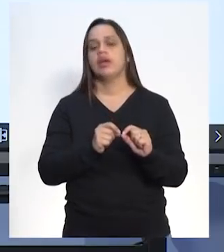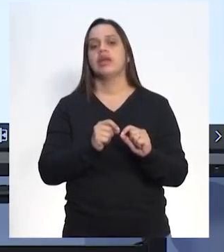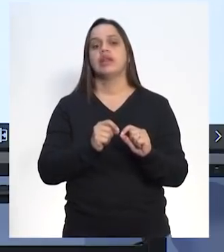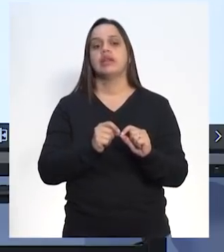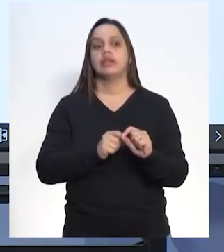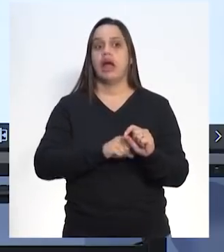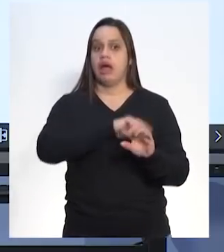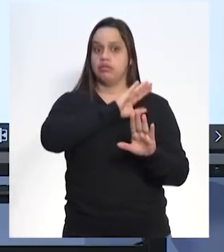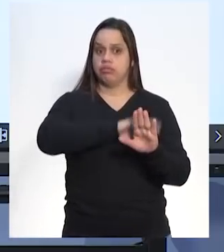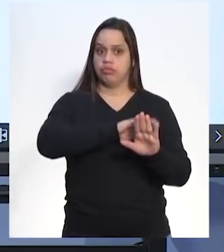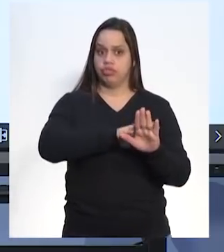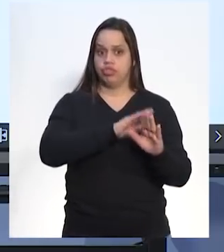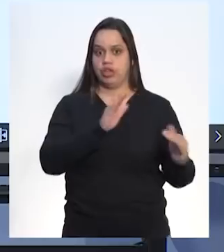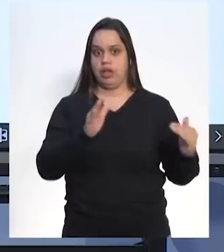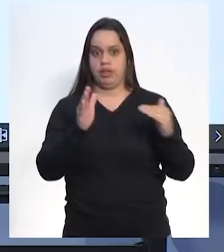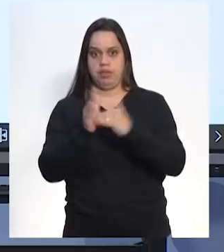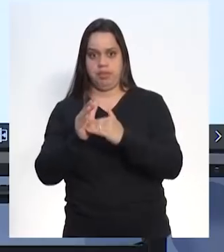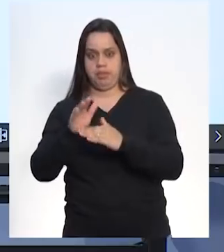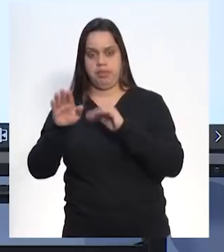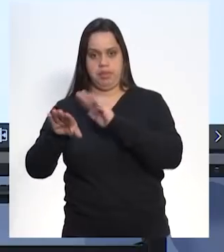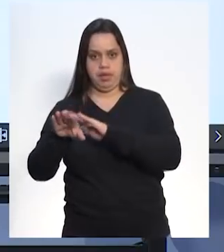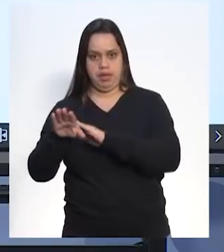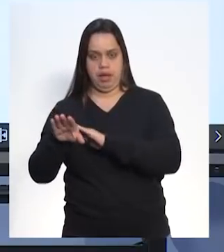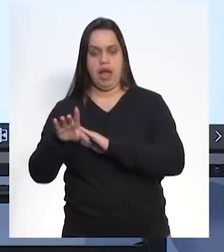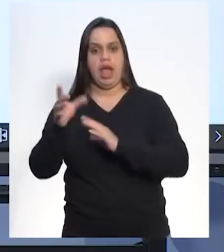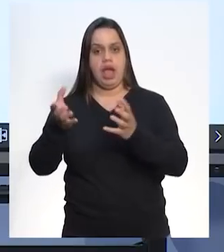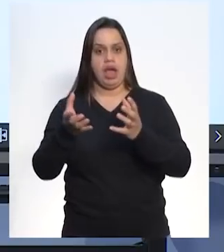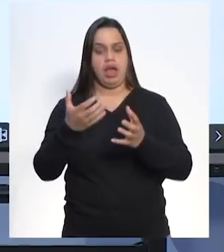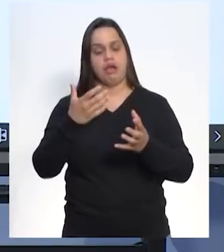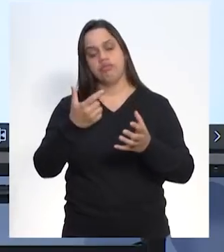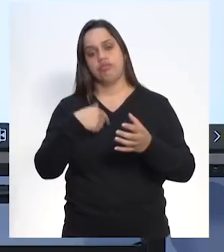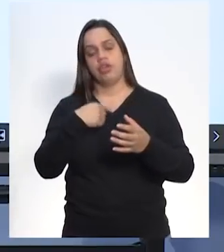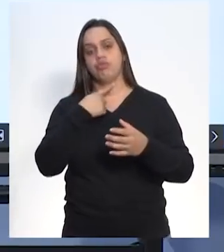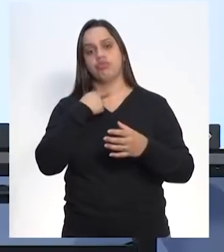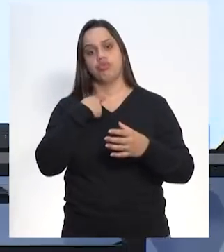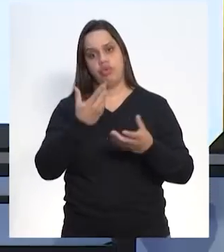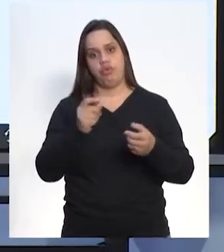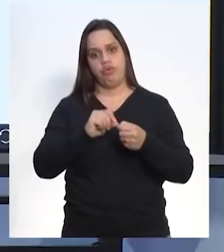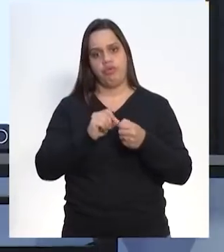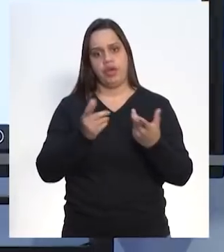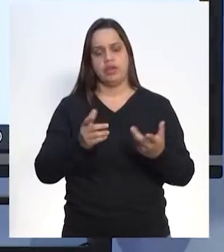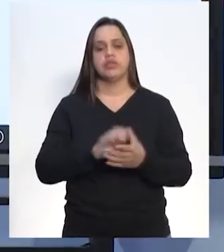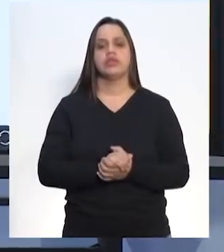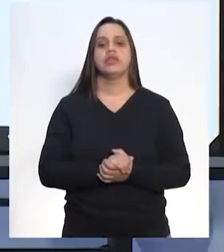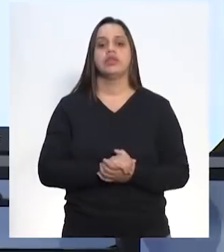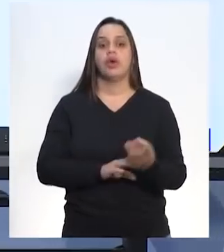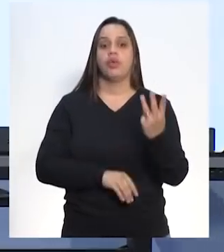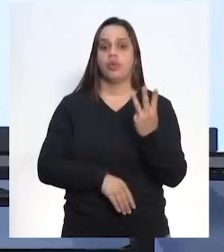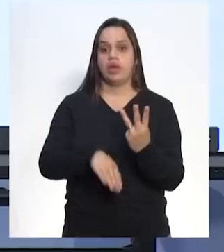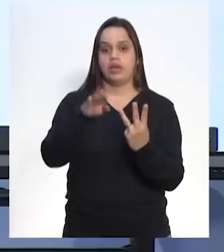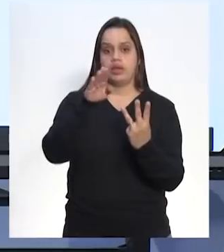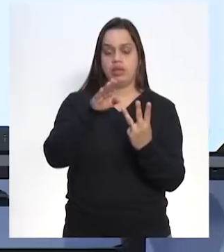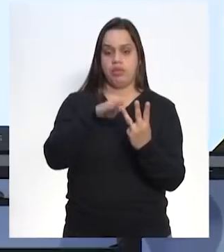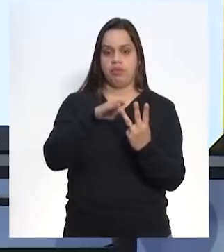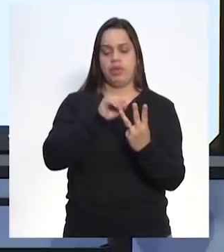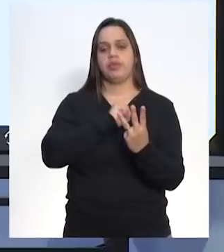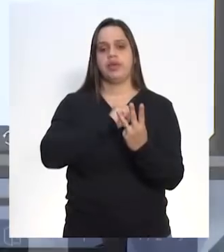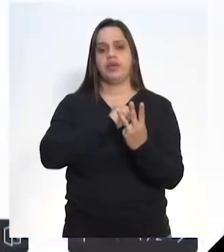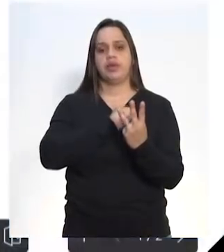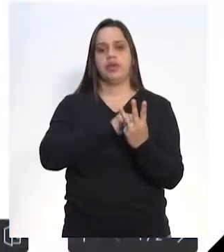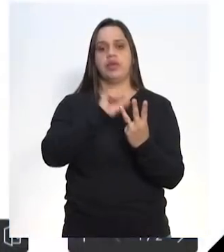correto, mas geralmente é a forma com que eu faço. Então, a última, no caso, o valor, né, é 8,